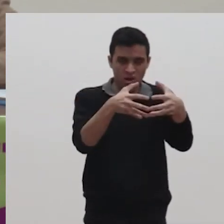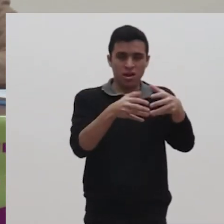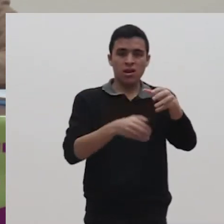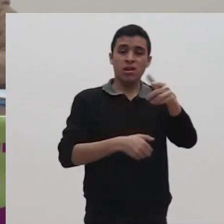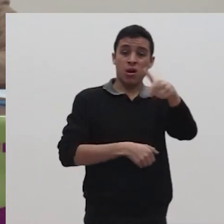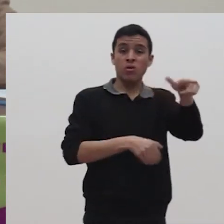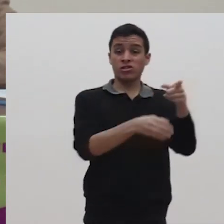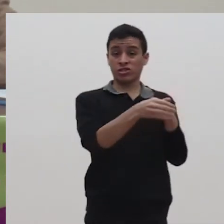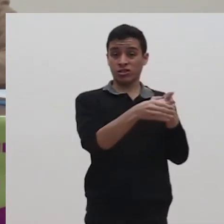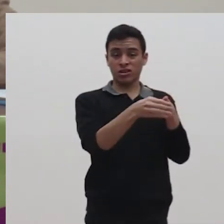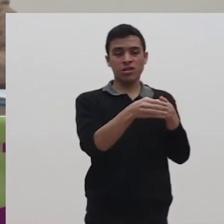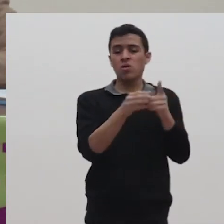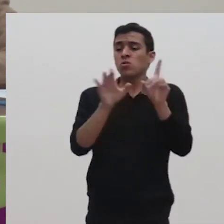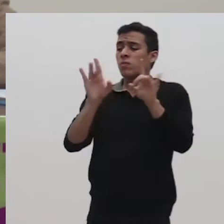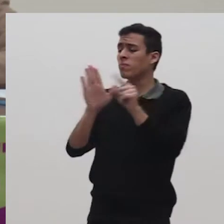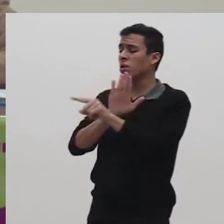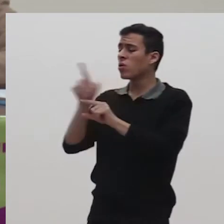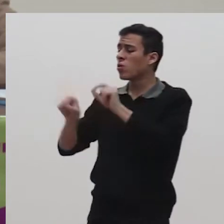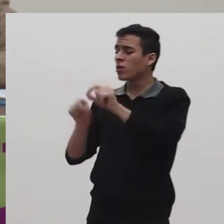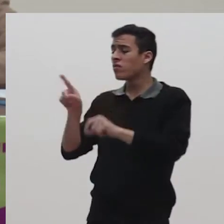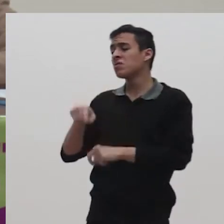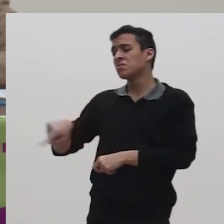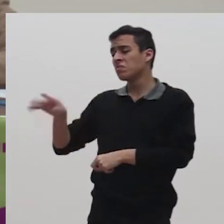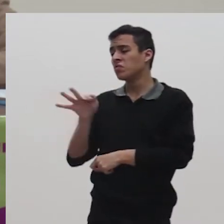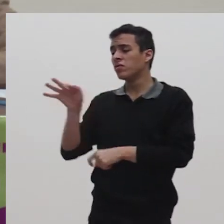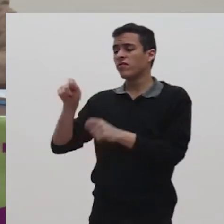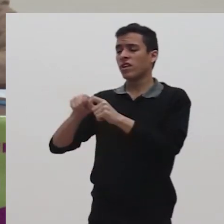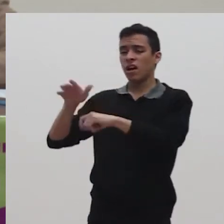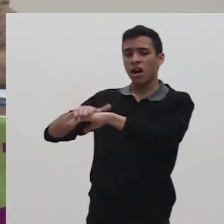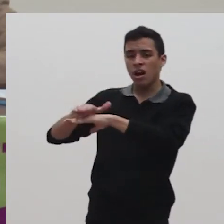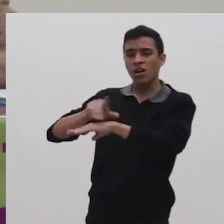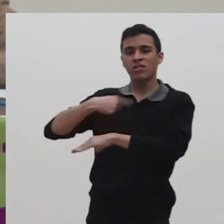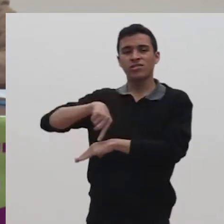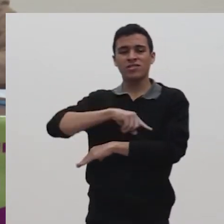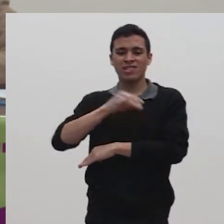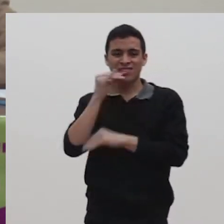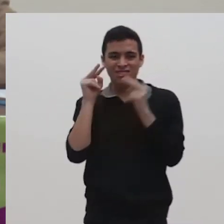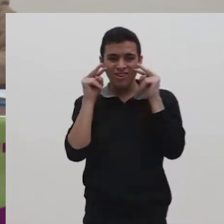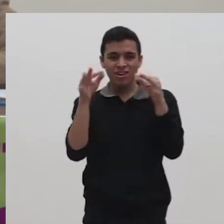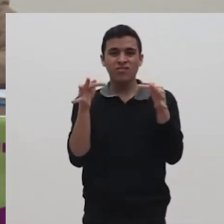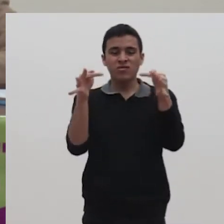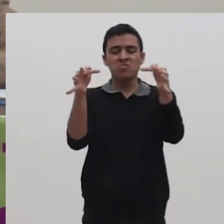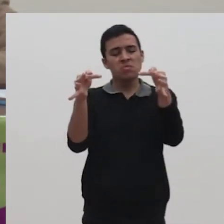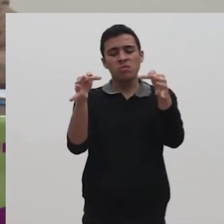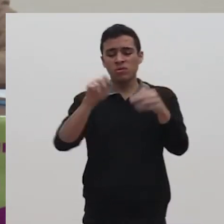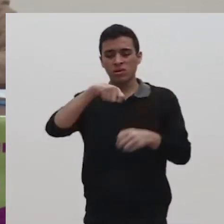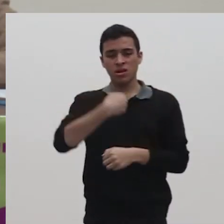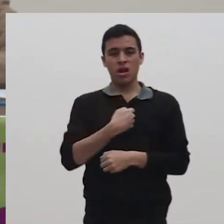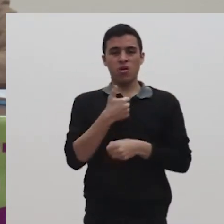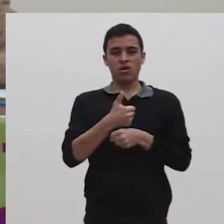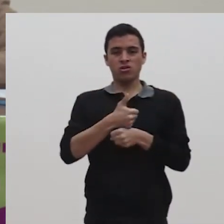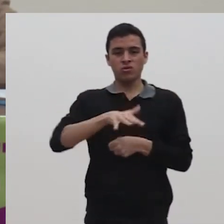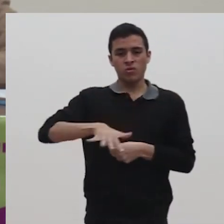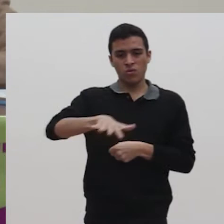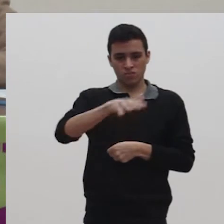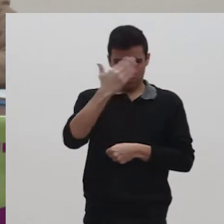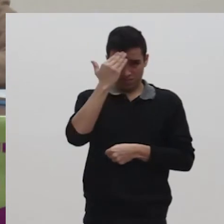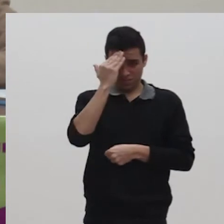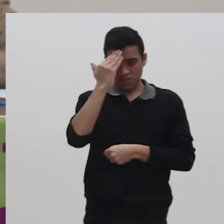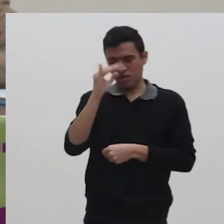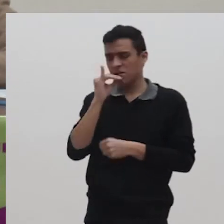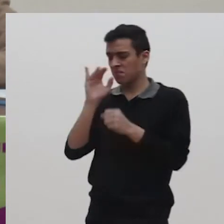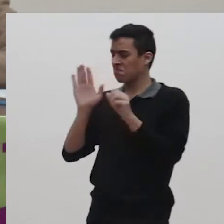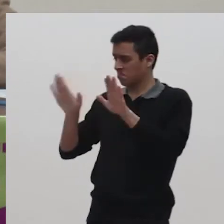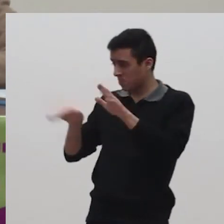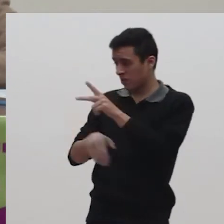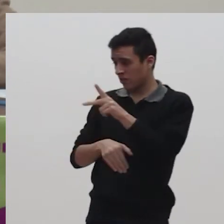de Jandaia foi para perguntar o que vocês vão fazer no futuro, o que nós vamos olhar para frente enquanto gestores, né? Então, assim, professora